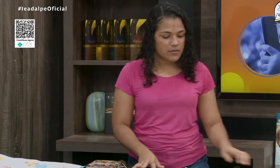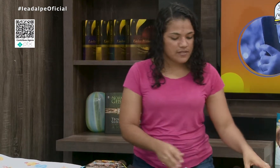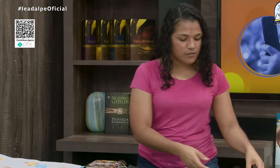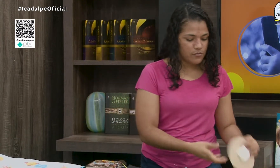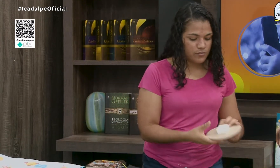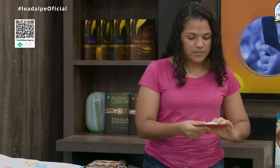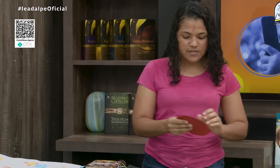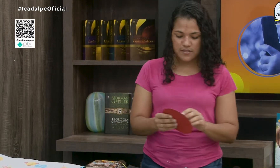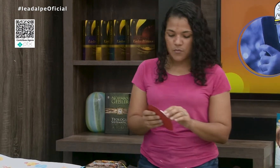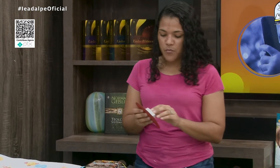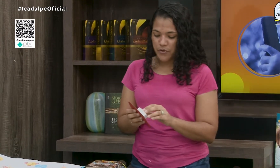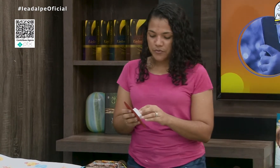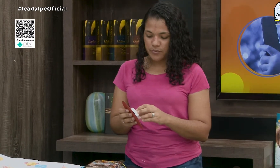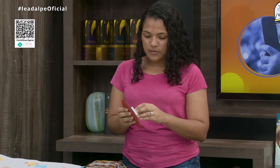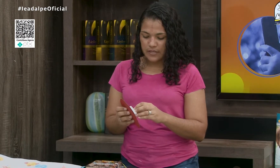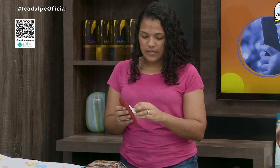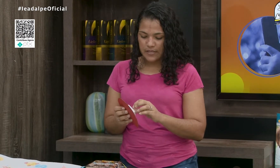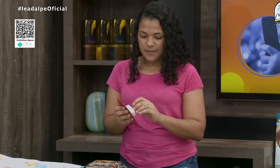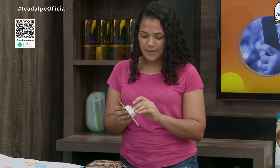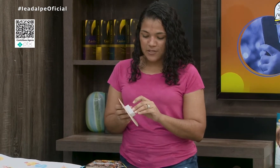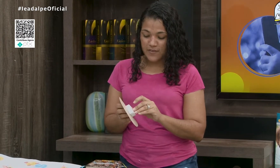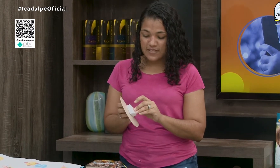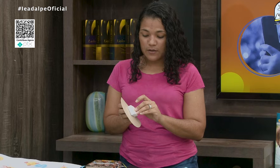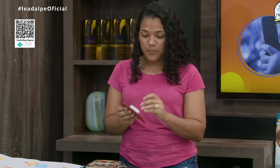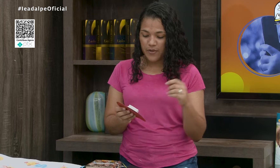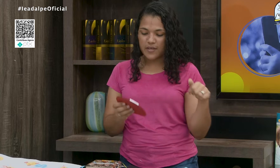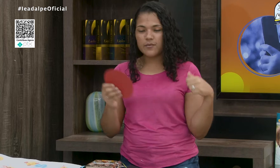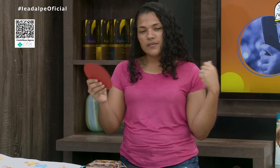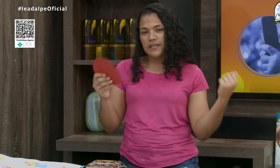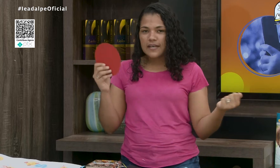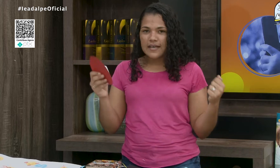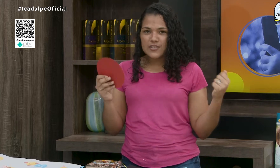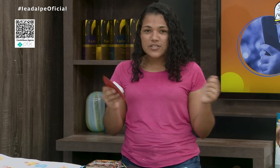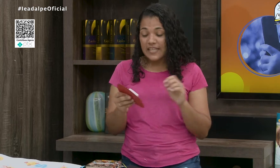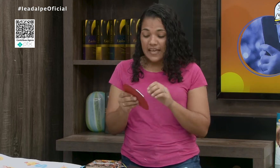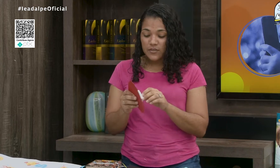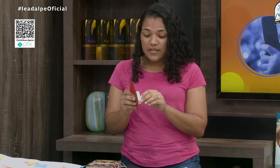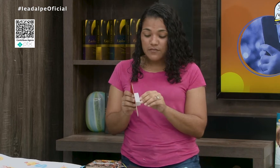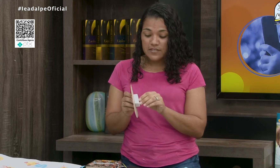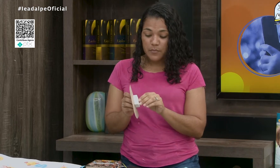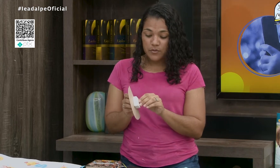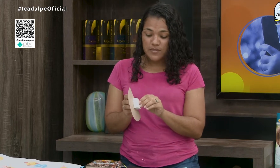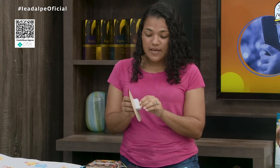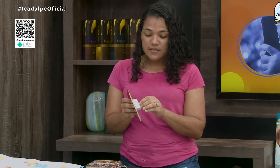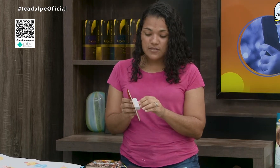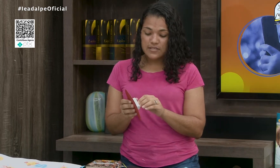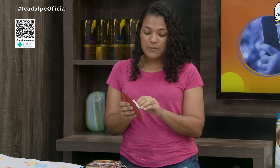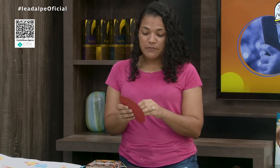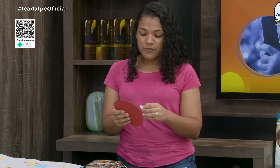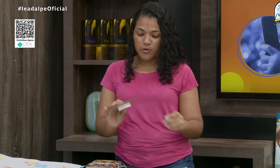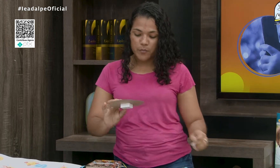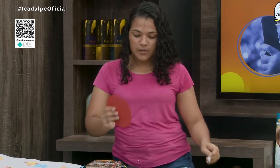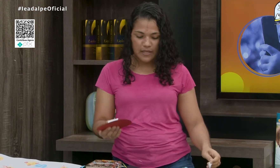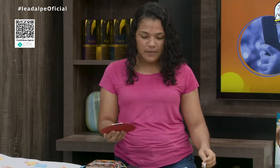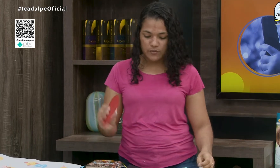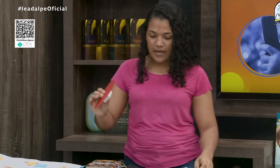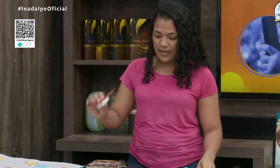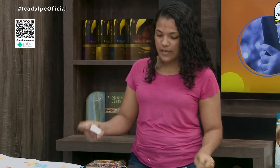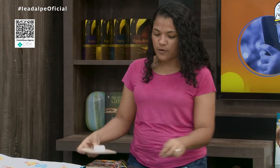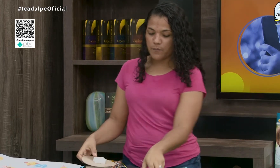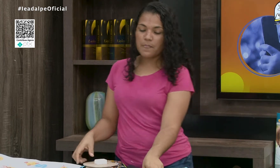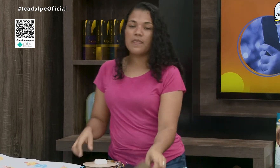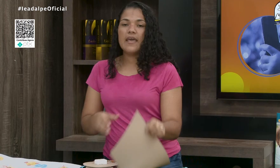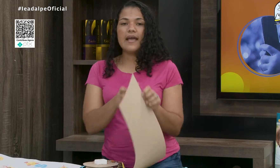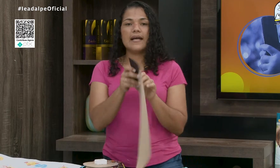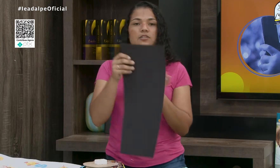gente sabe que os alunos, eles são muito, às vezes tá um pouquinho agitado, e aí você pode usar isso nesse semáforo de comportamento.